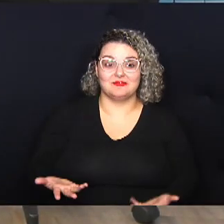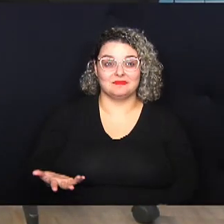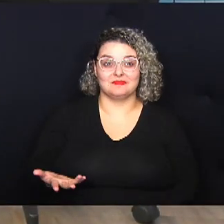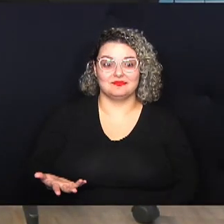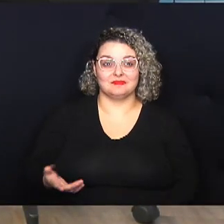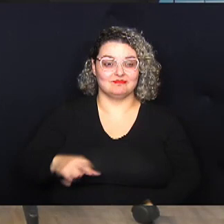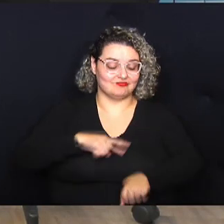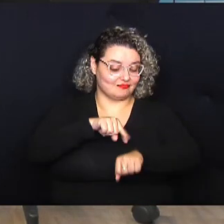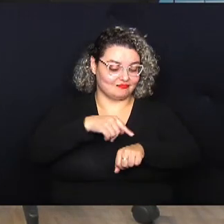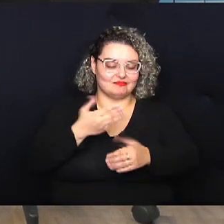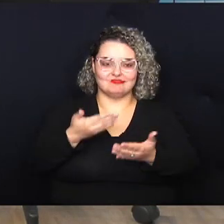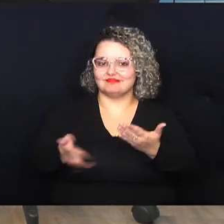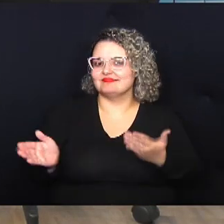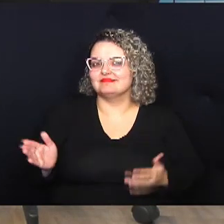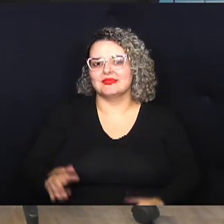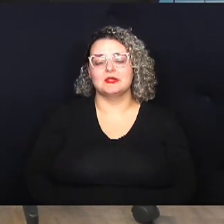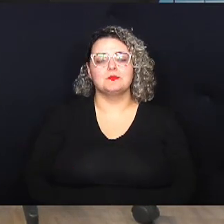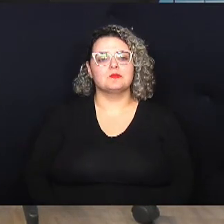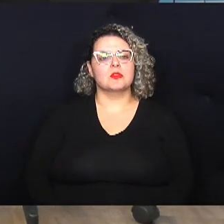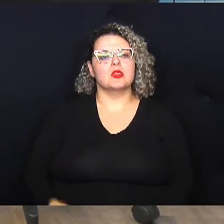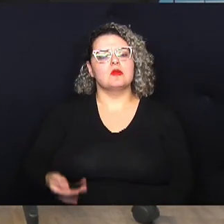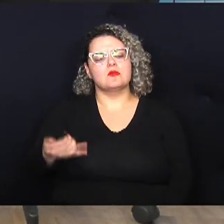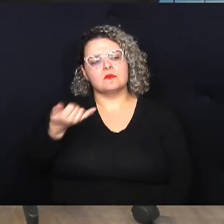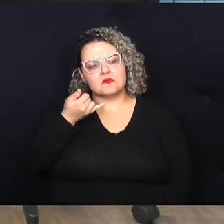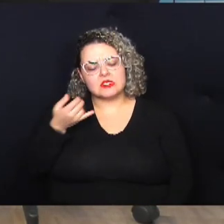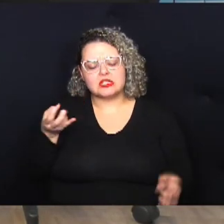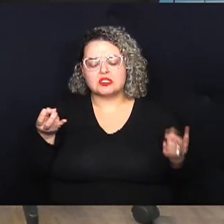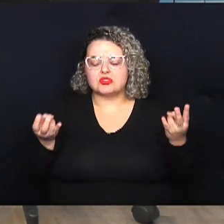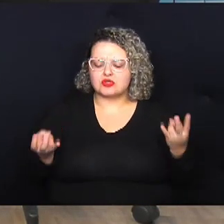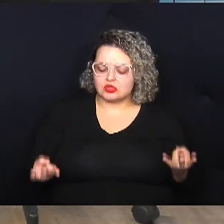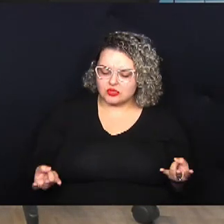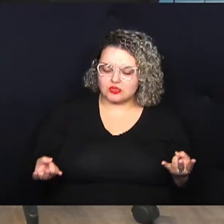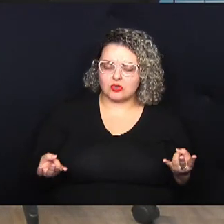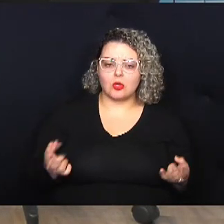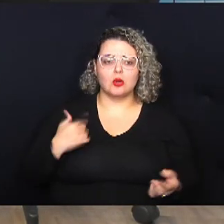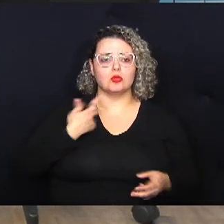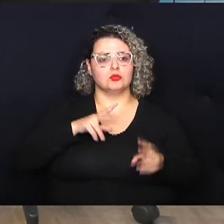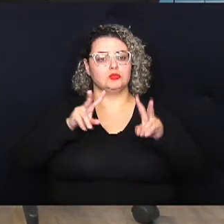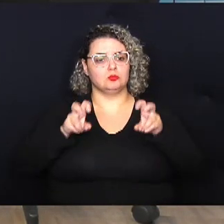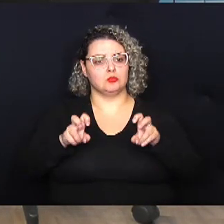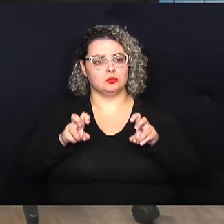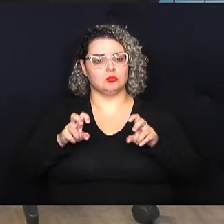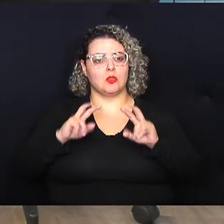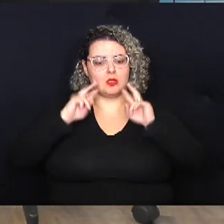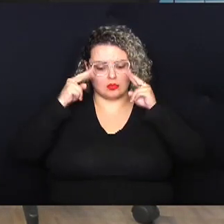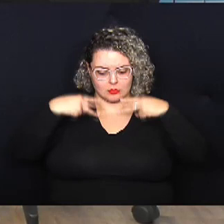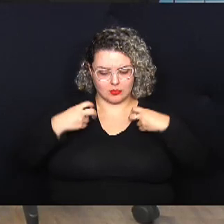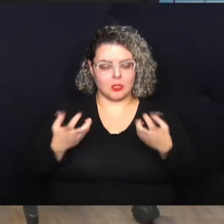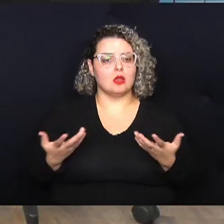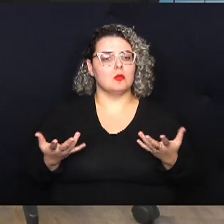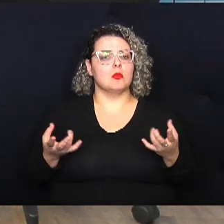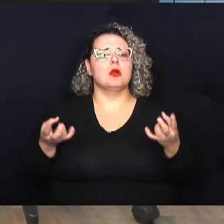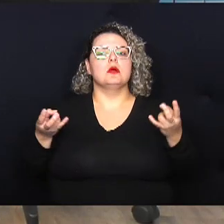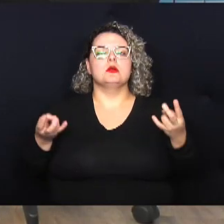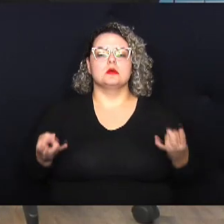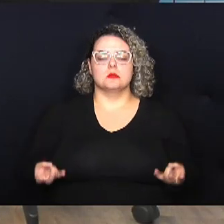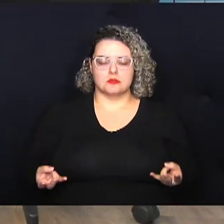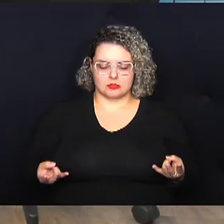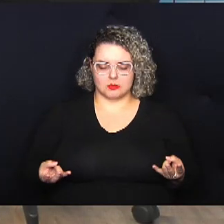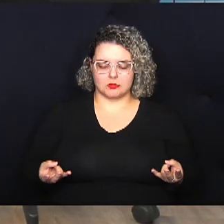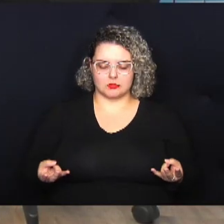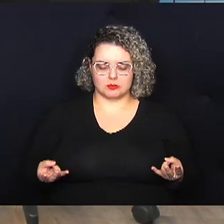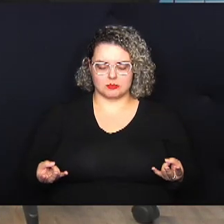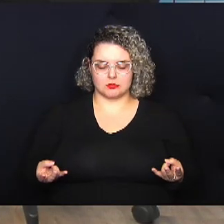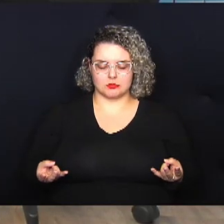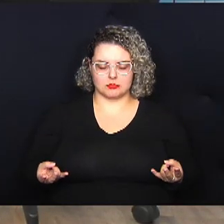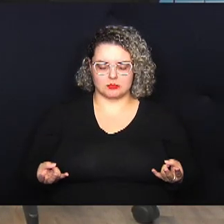tempo vai passando, mas você falou de meditação, né? O nosso tema aqui é autoconhecimento, mas a meditação faz parte do